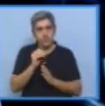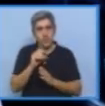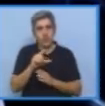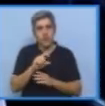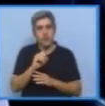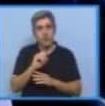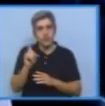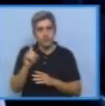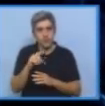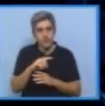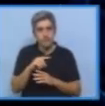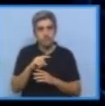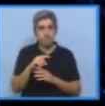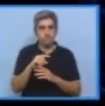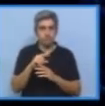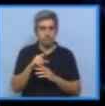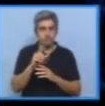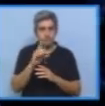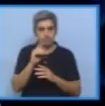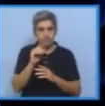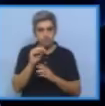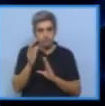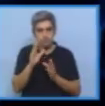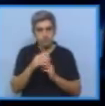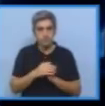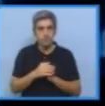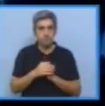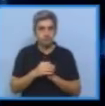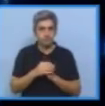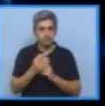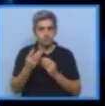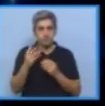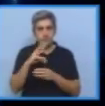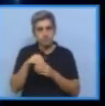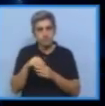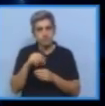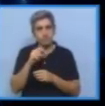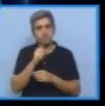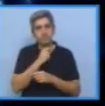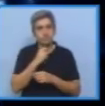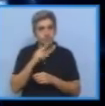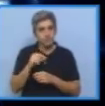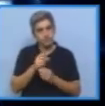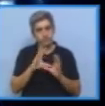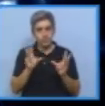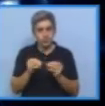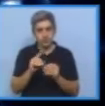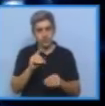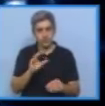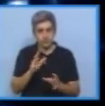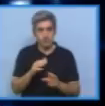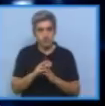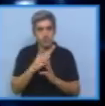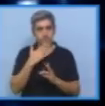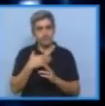Isso acontece no Seminário dos Olivais, neste caso até é cerca de 60, a contar com os padres. Isso é algo que realmente